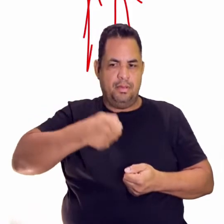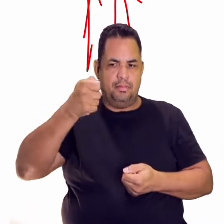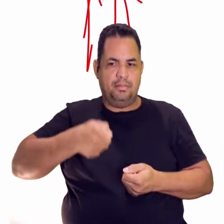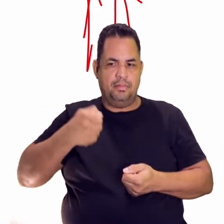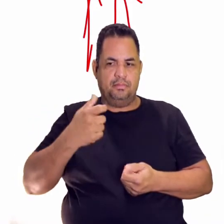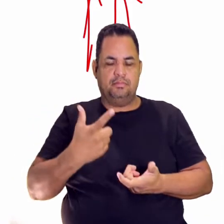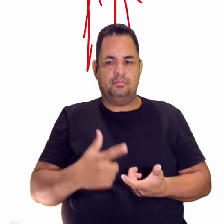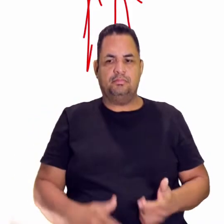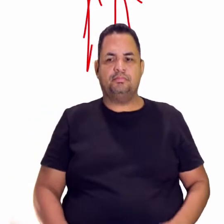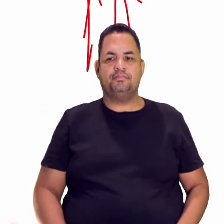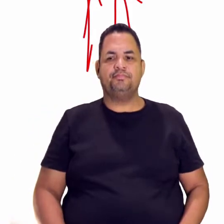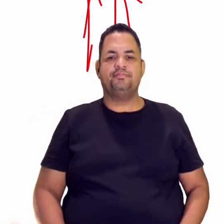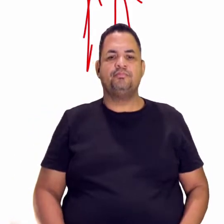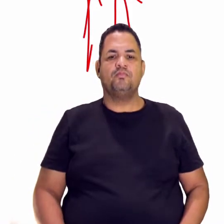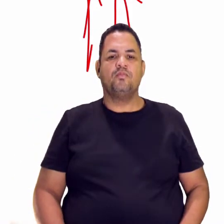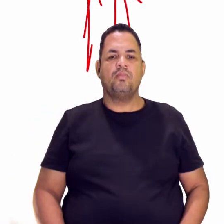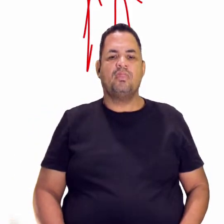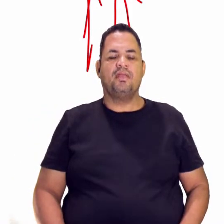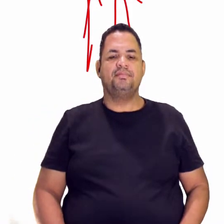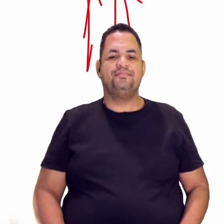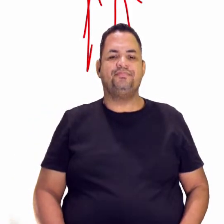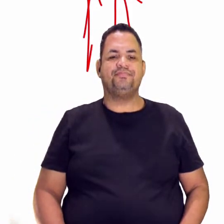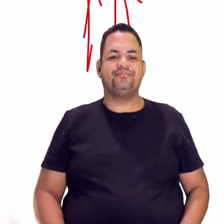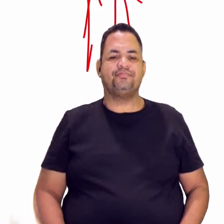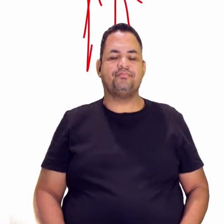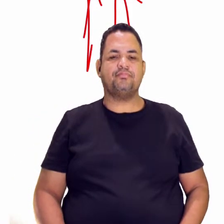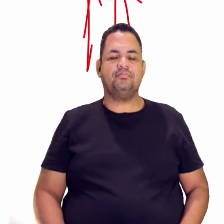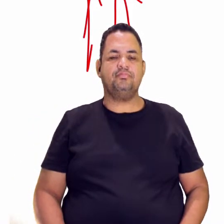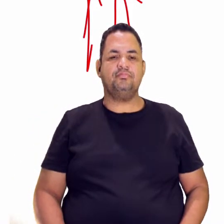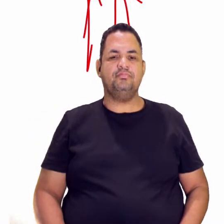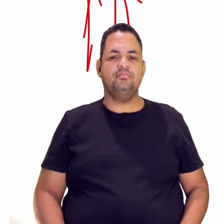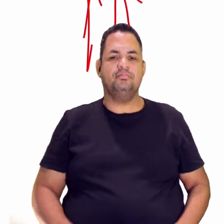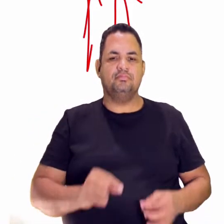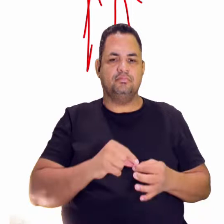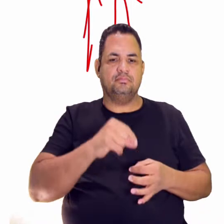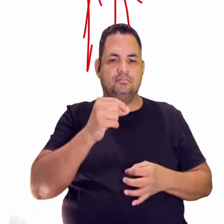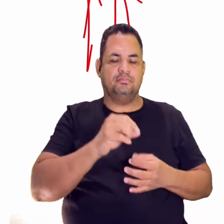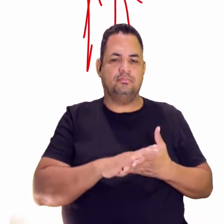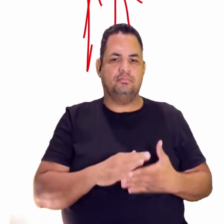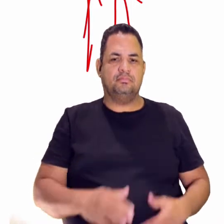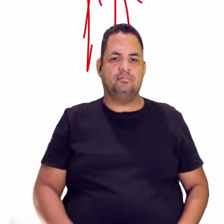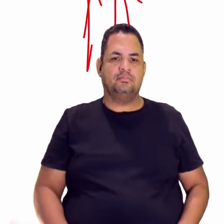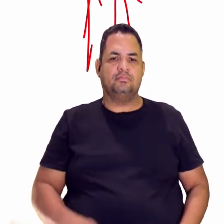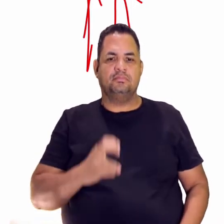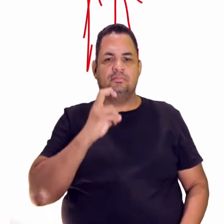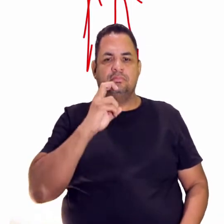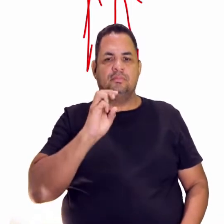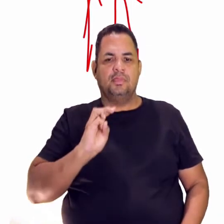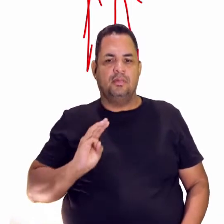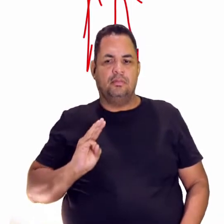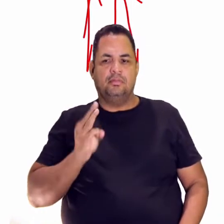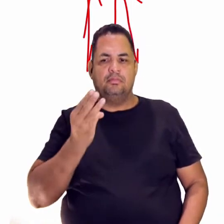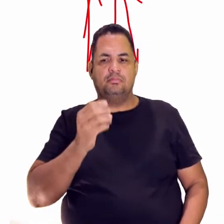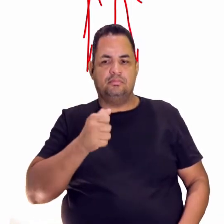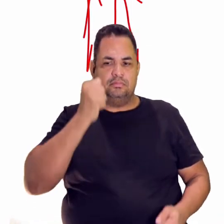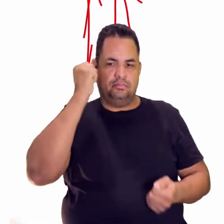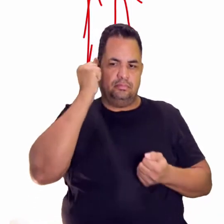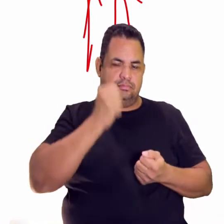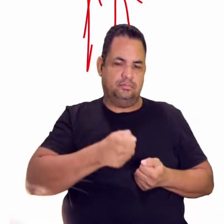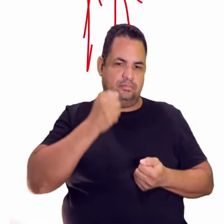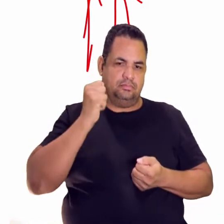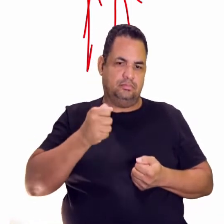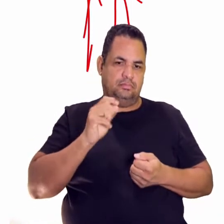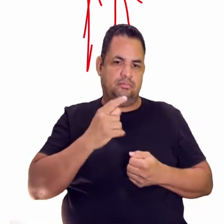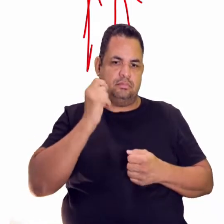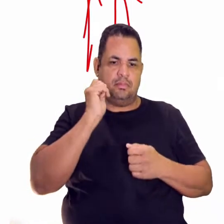tela lá. Então, quando, vamos dizer assim, 5 milhões para bater,